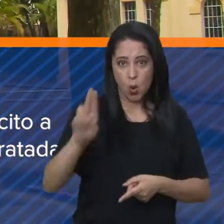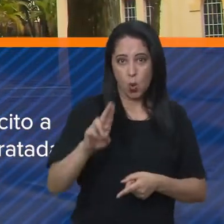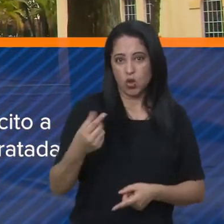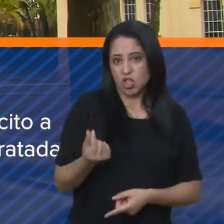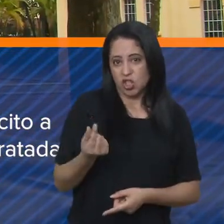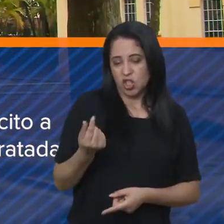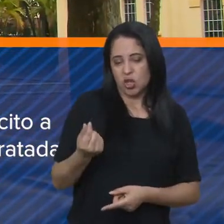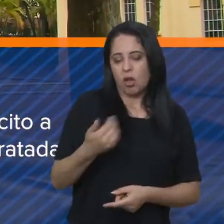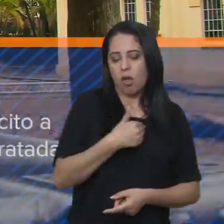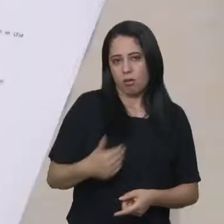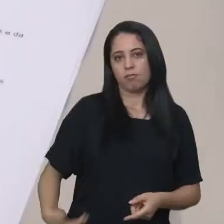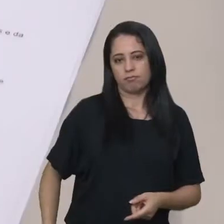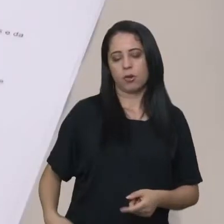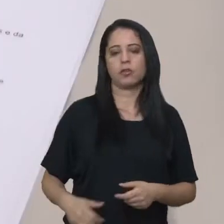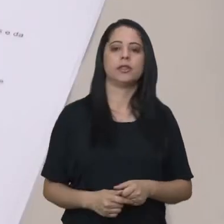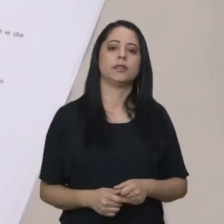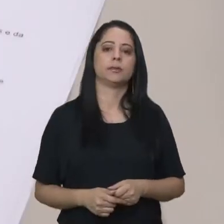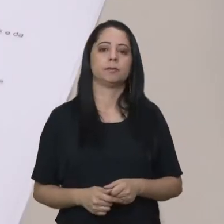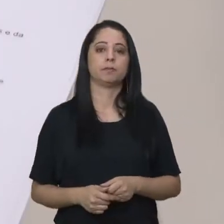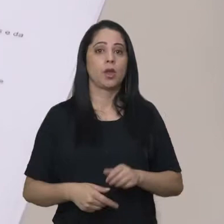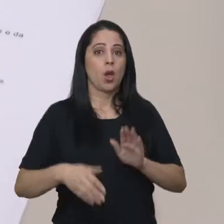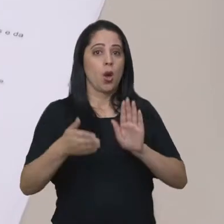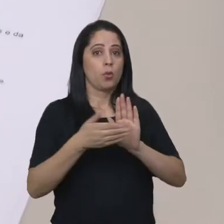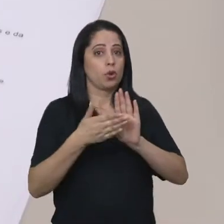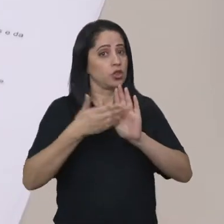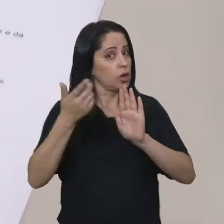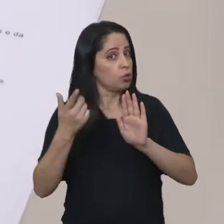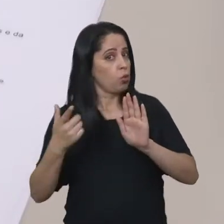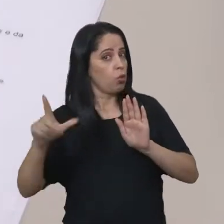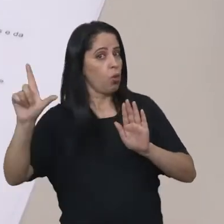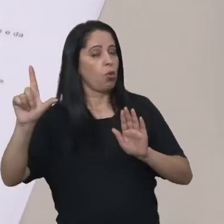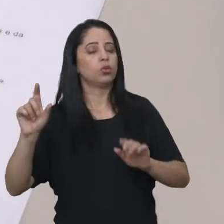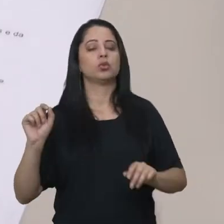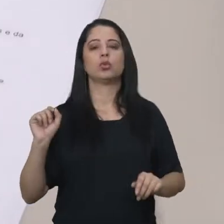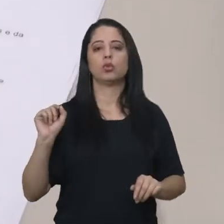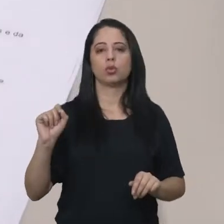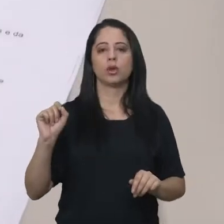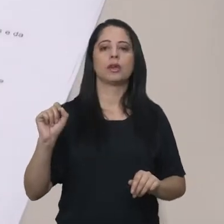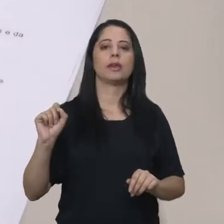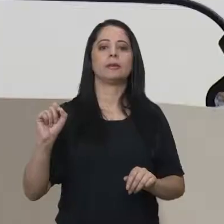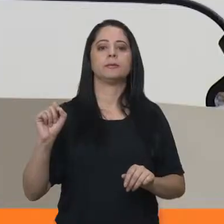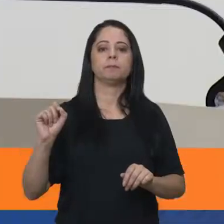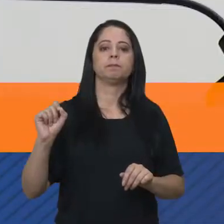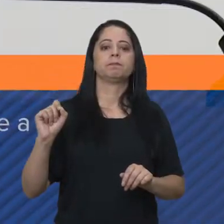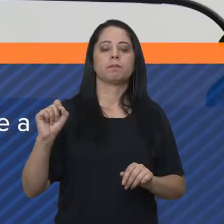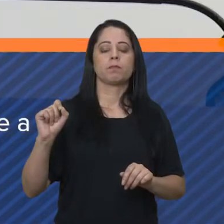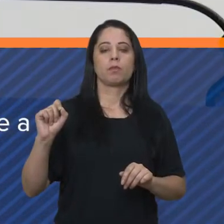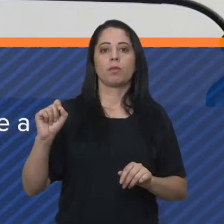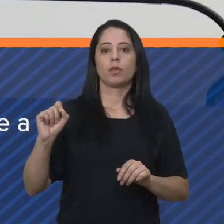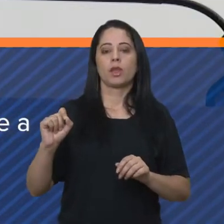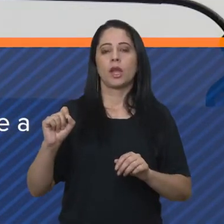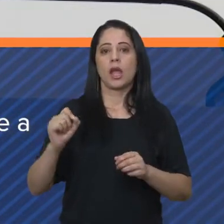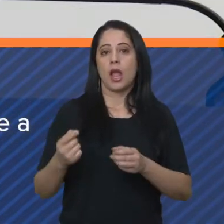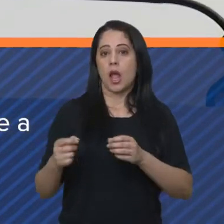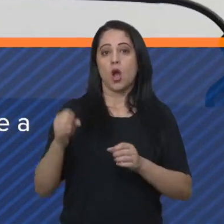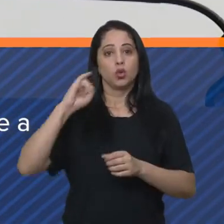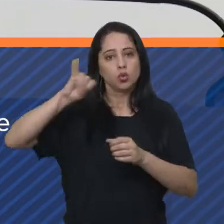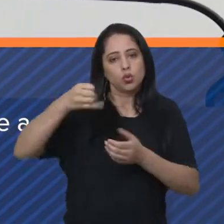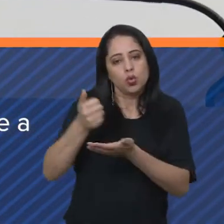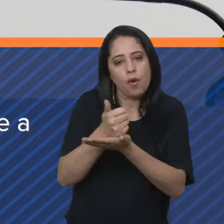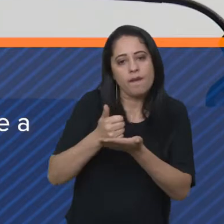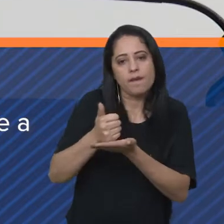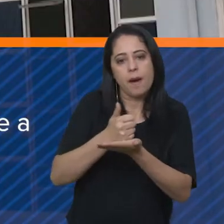custeados com verba pública. Outro projeto que deve ser apreciado pelos parlamentares é a proposta do vereador Júnior